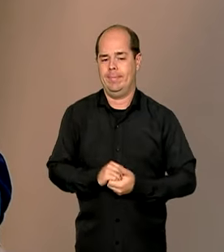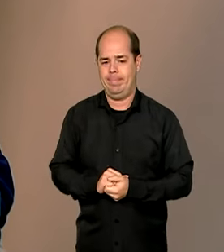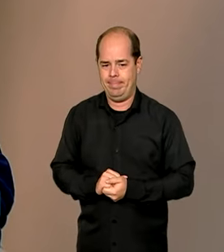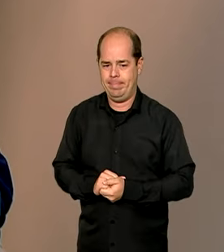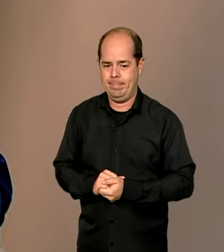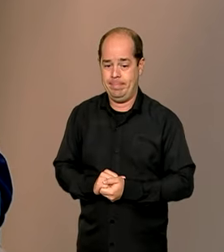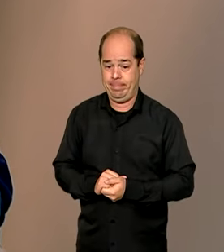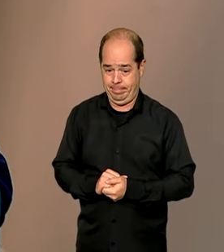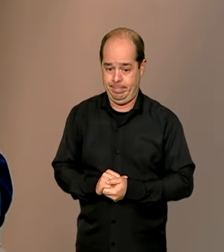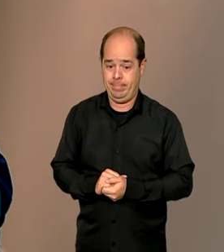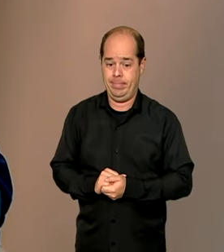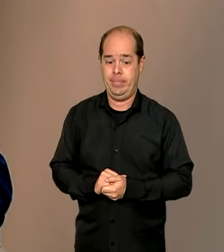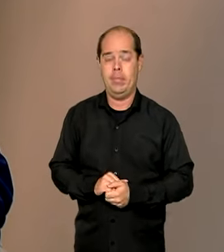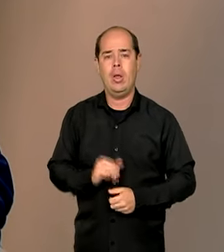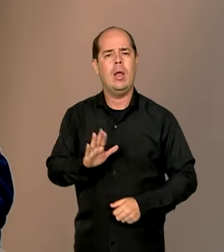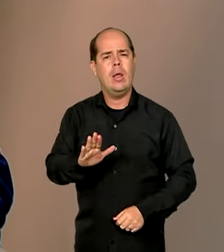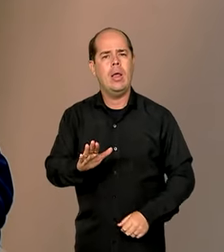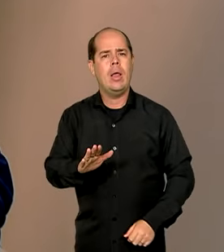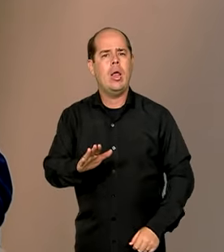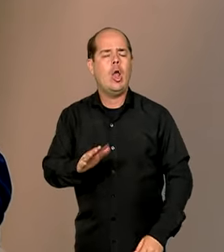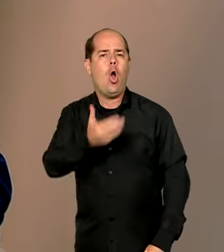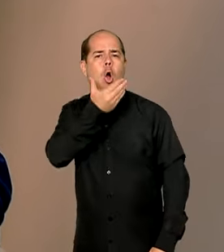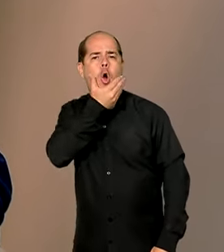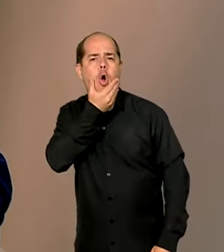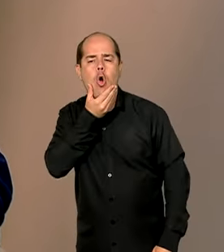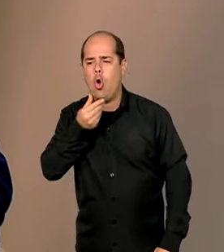ele, o Herbert de Souza, ele já nos alertava.